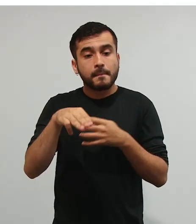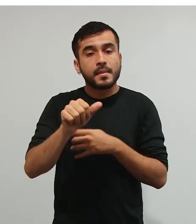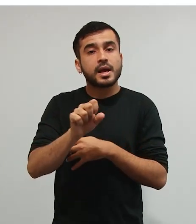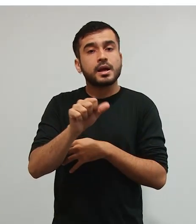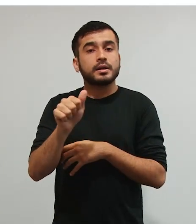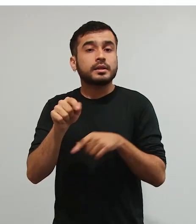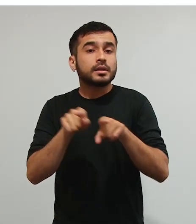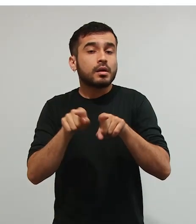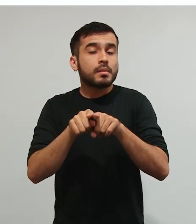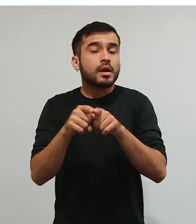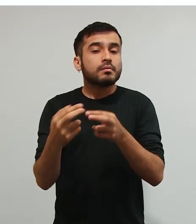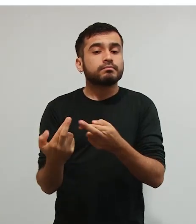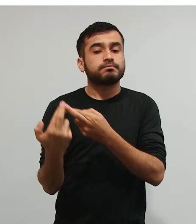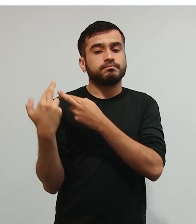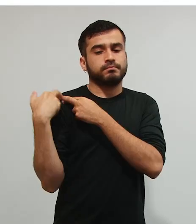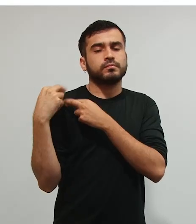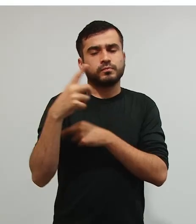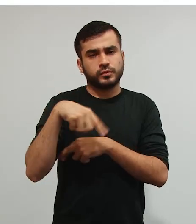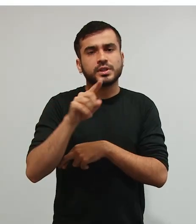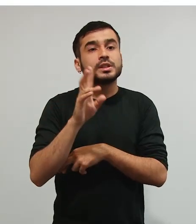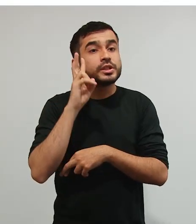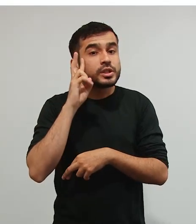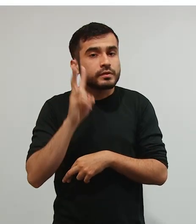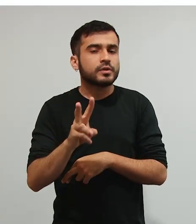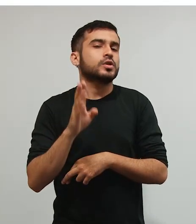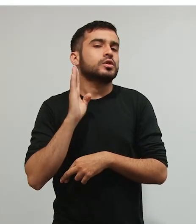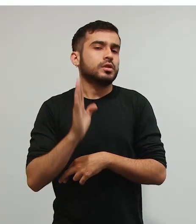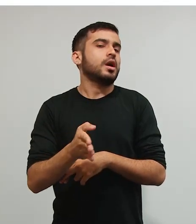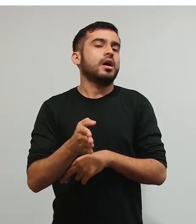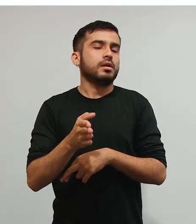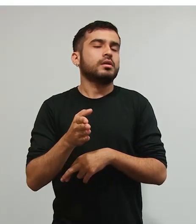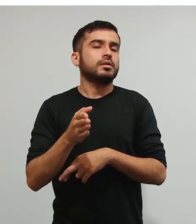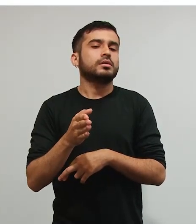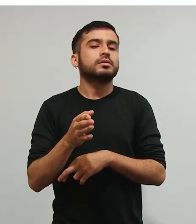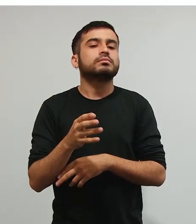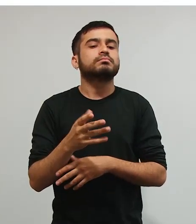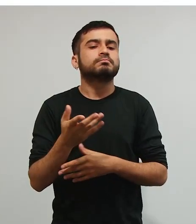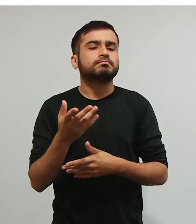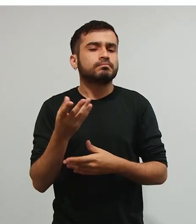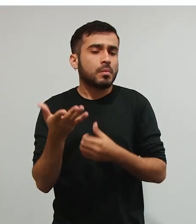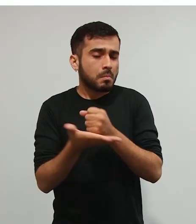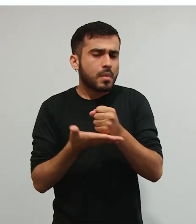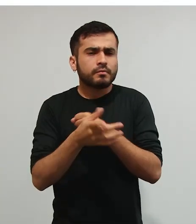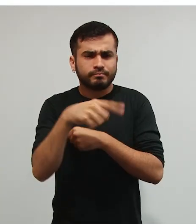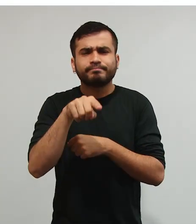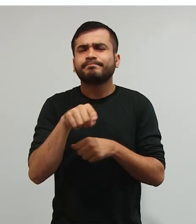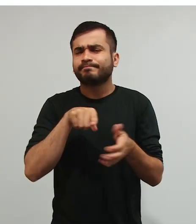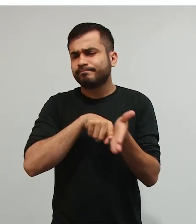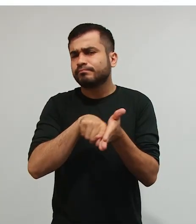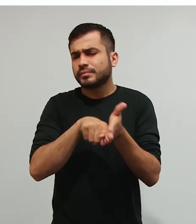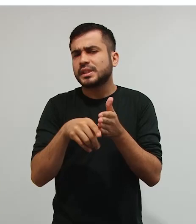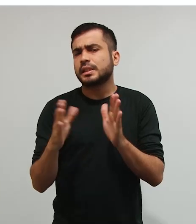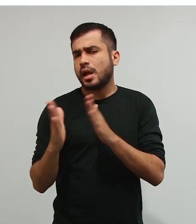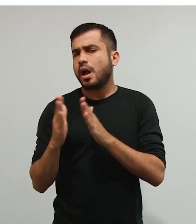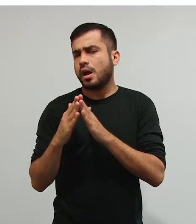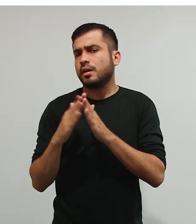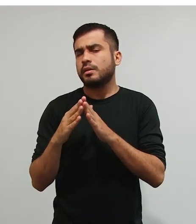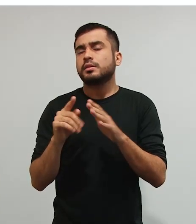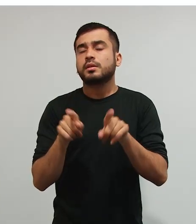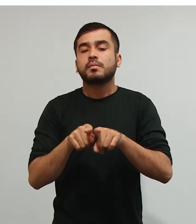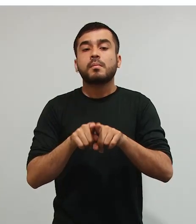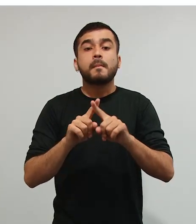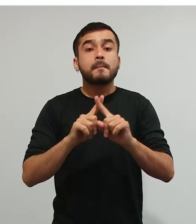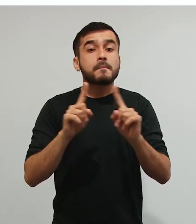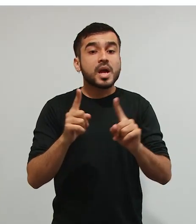contra o responsável. Vocês já viram, ainda que, assim, por alto, tem que estudar, como eu disse, em casa,